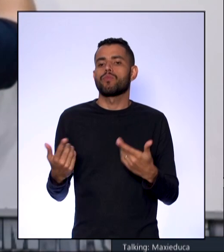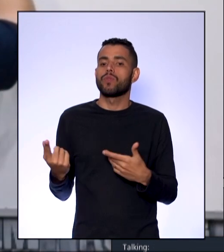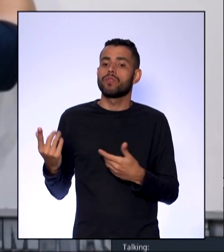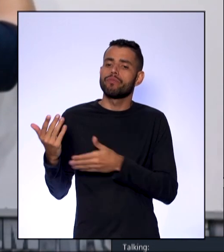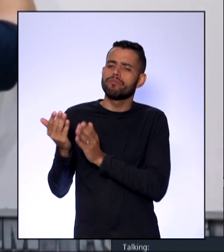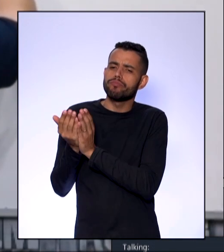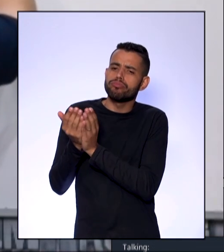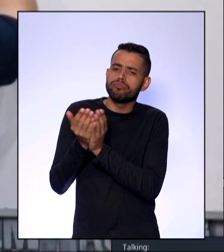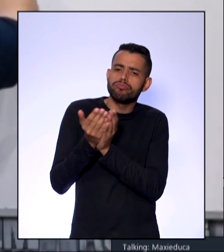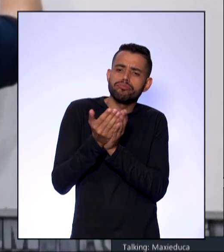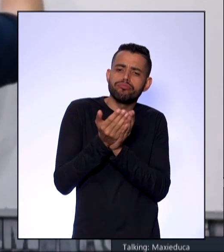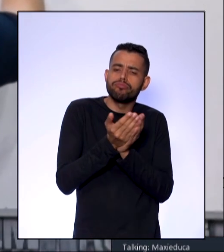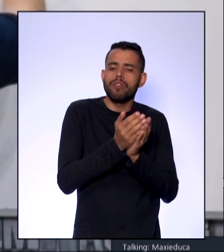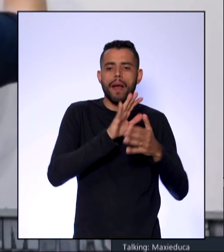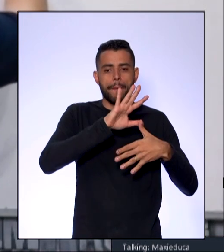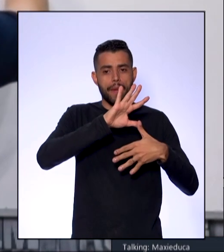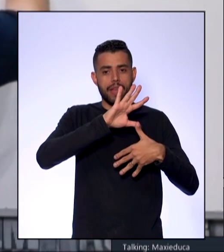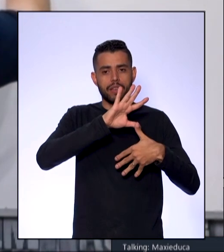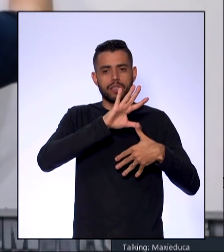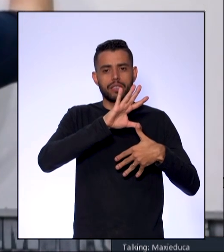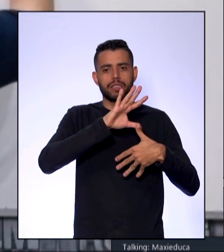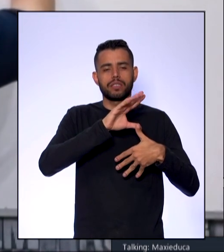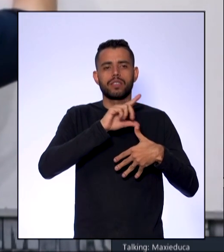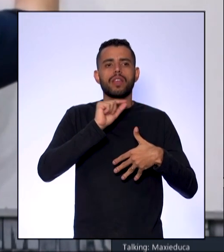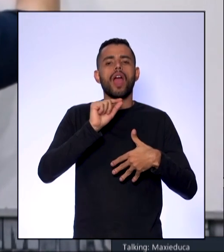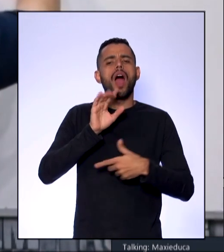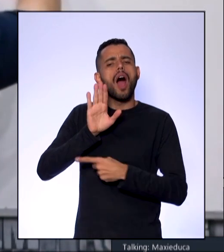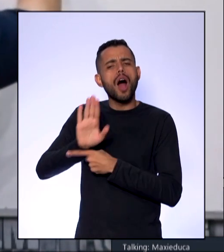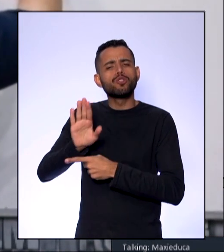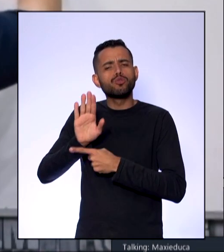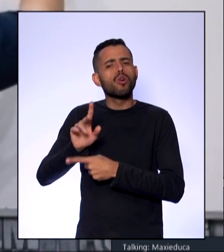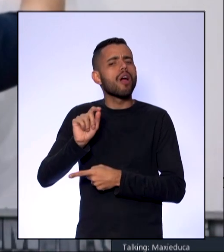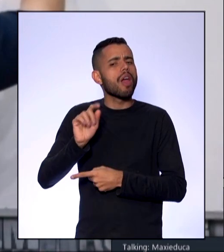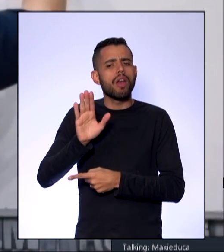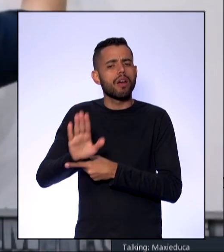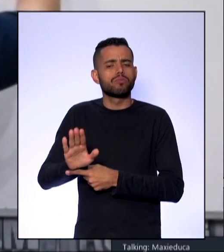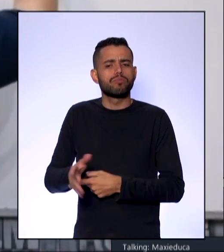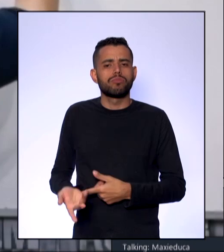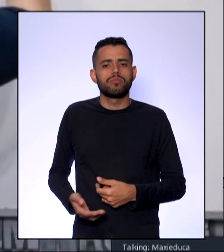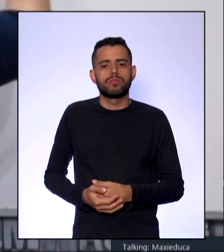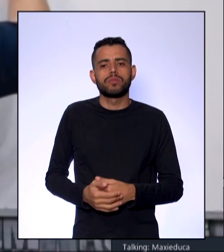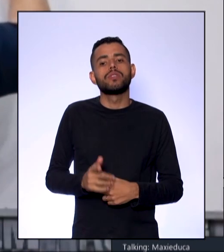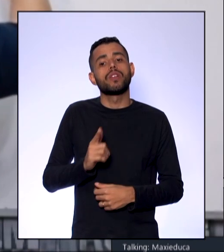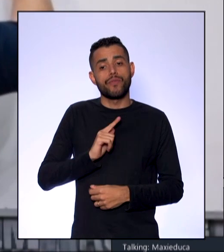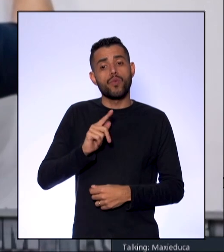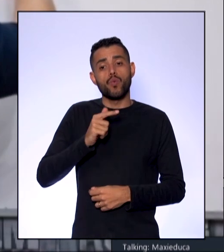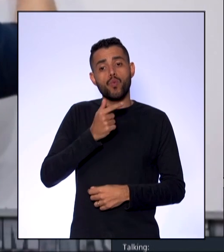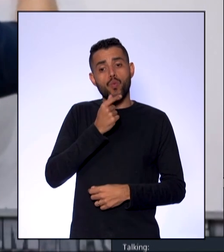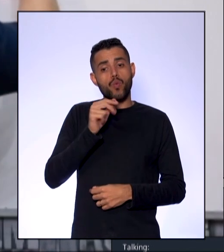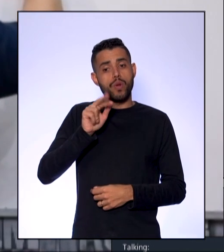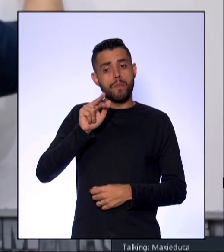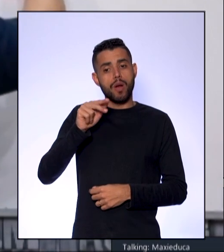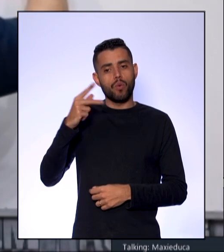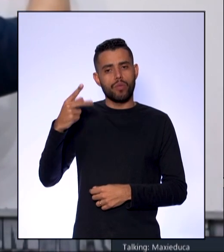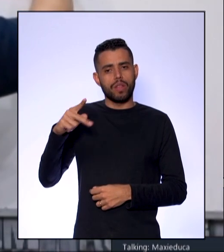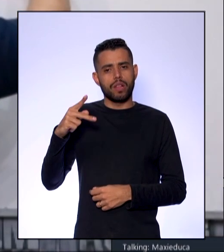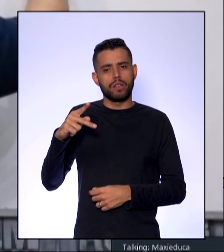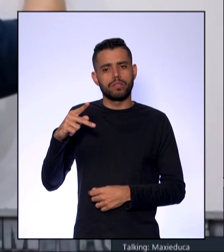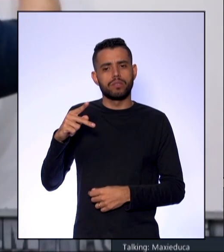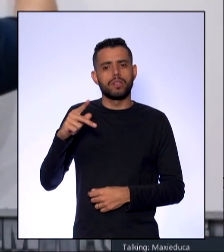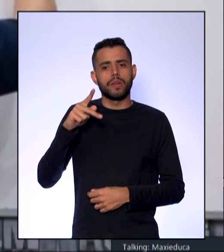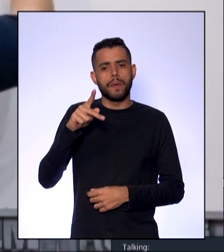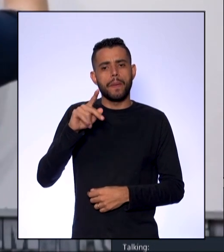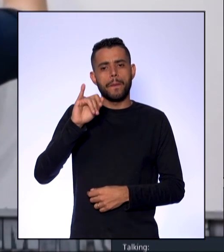América, ele teve o apoio dos irmãos Pinzon.